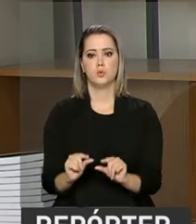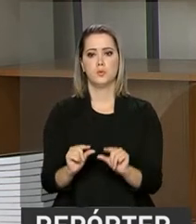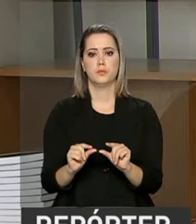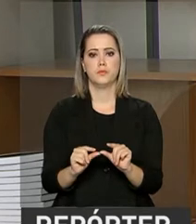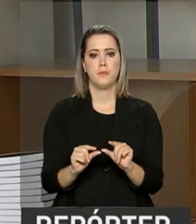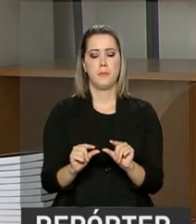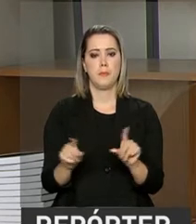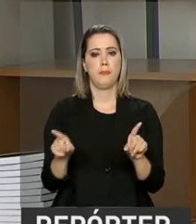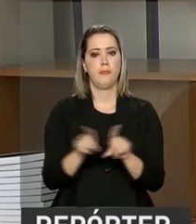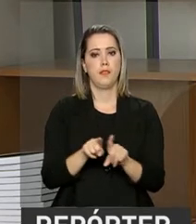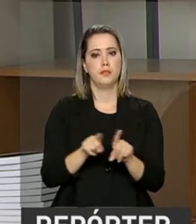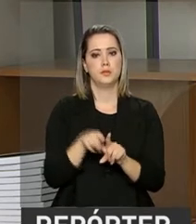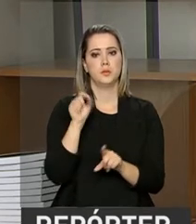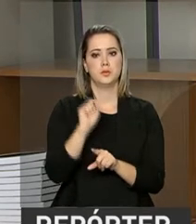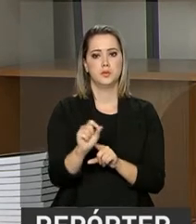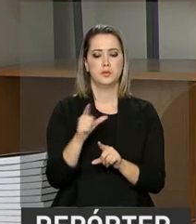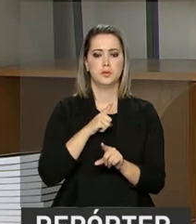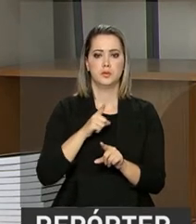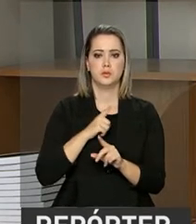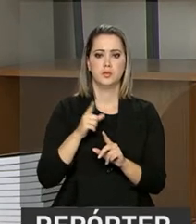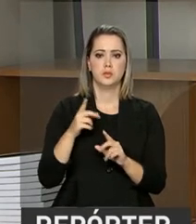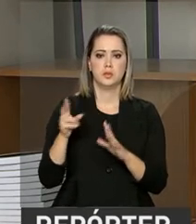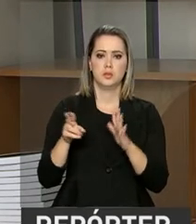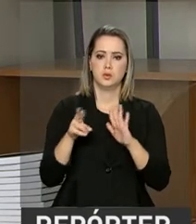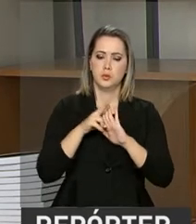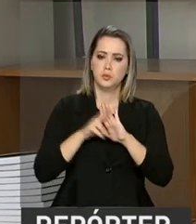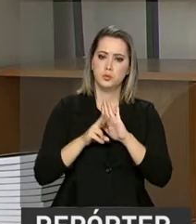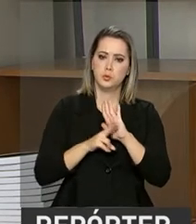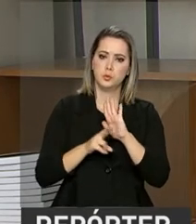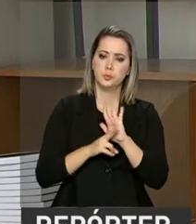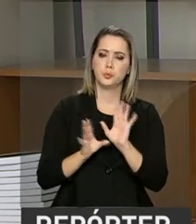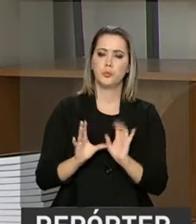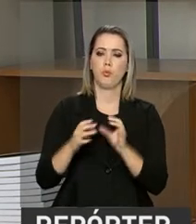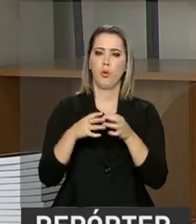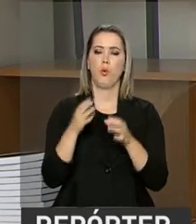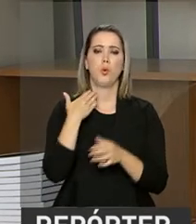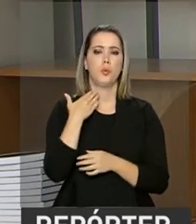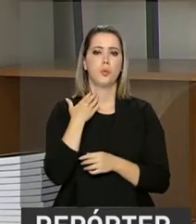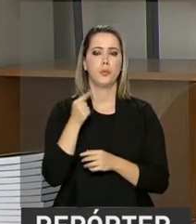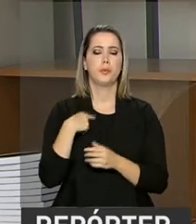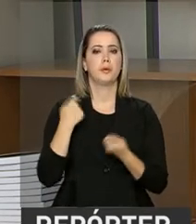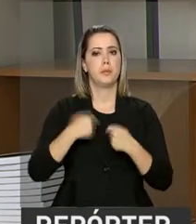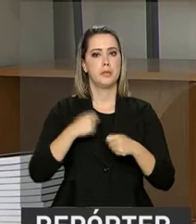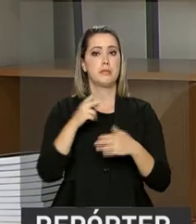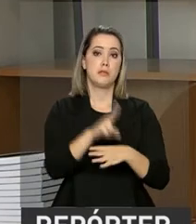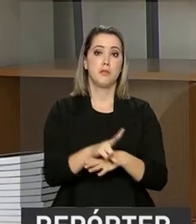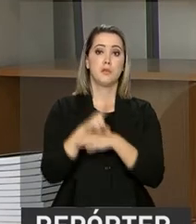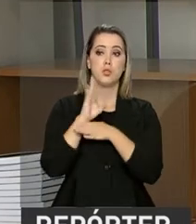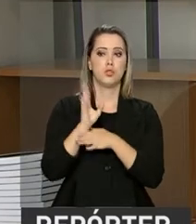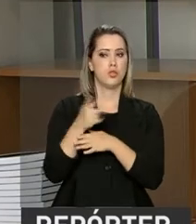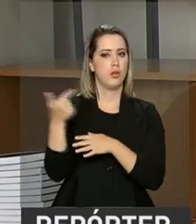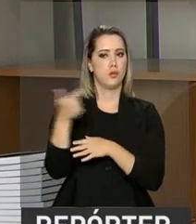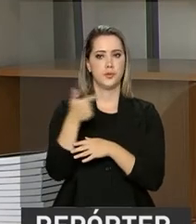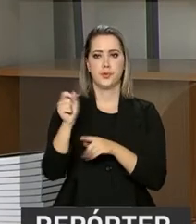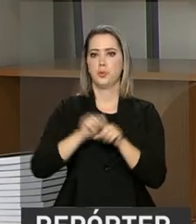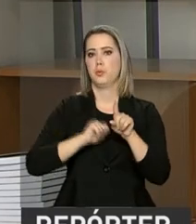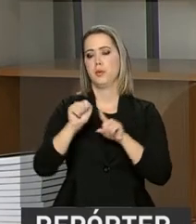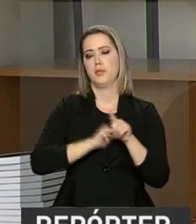rotativo, ele tem aquela regra que impõe aos bancos a renegociação da dívida já no segundo